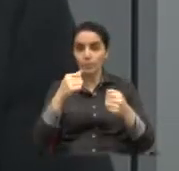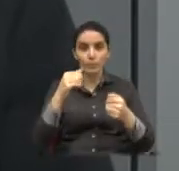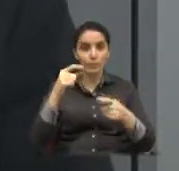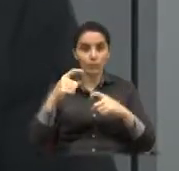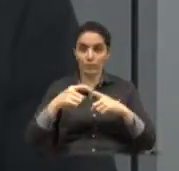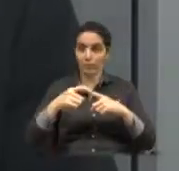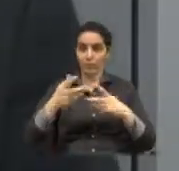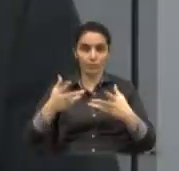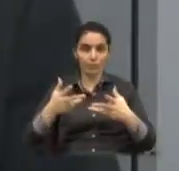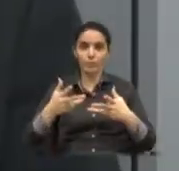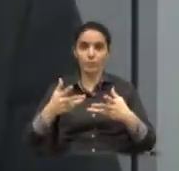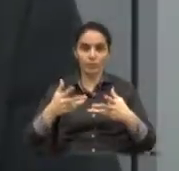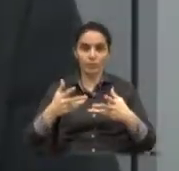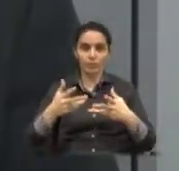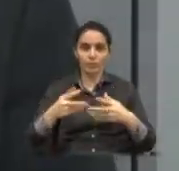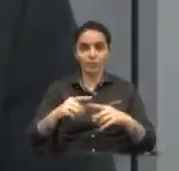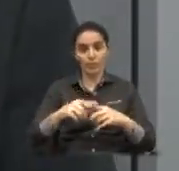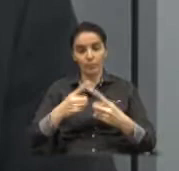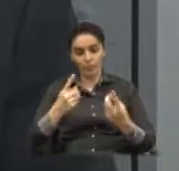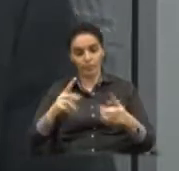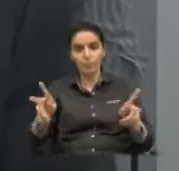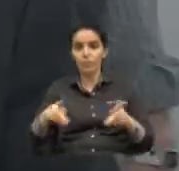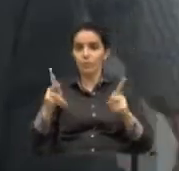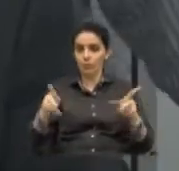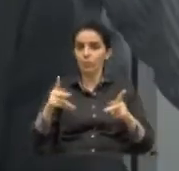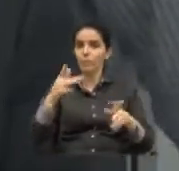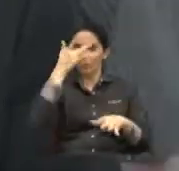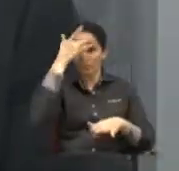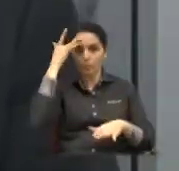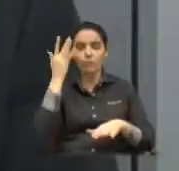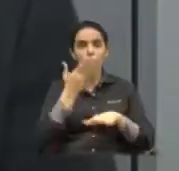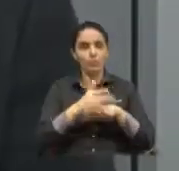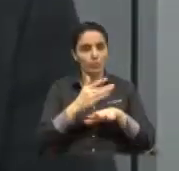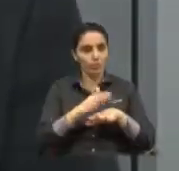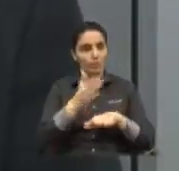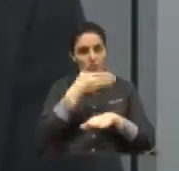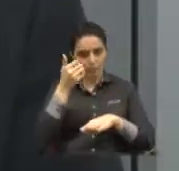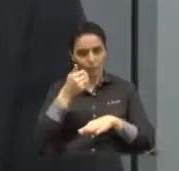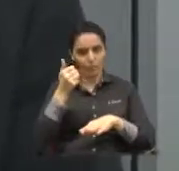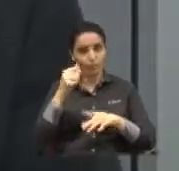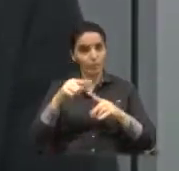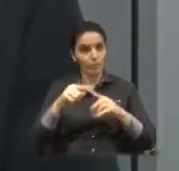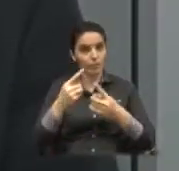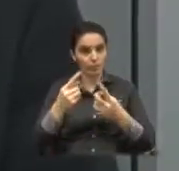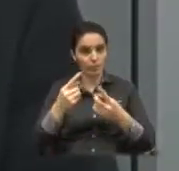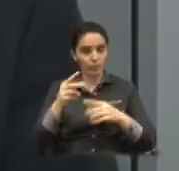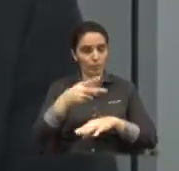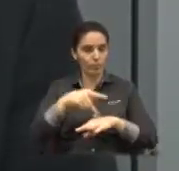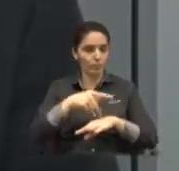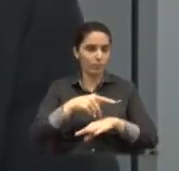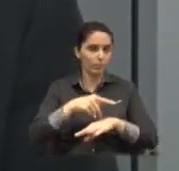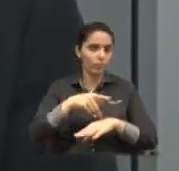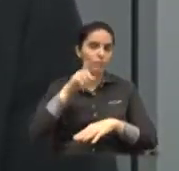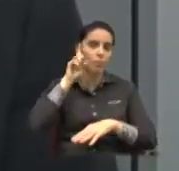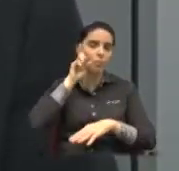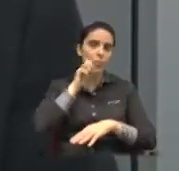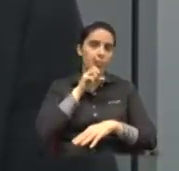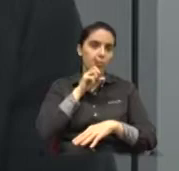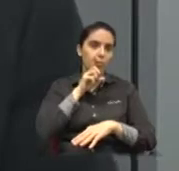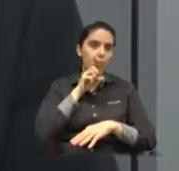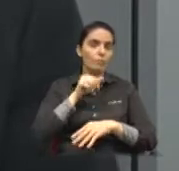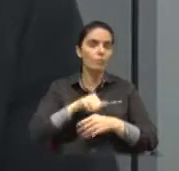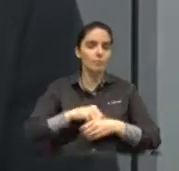bem que se num shopping tiver alguém treinado, qualificado, é sempre melhor. Mas nos países, nos Estados Unidos já,